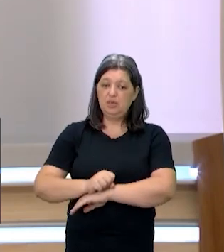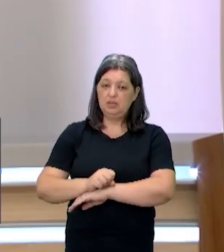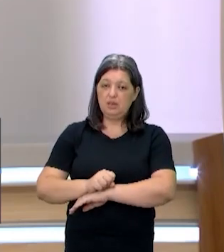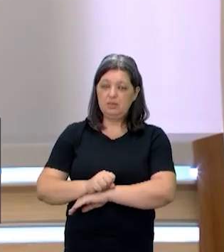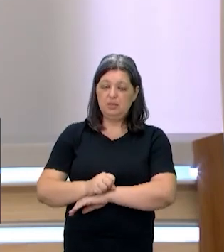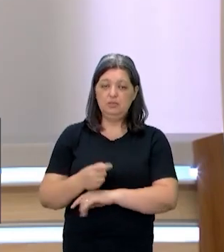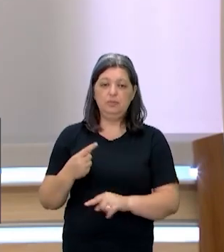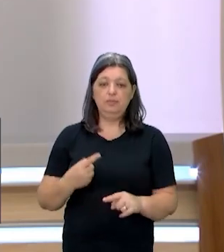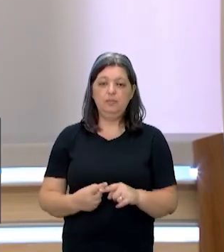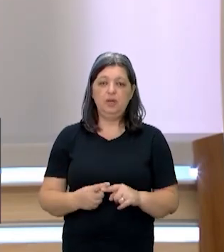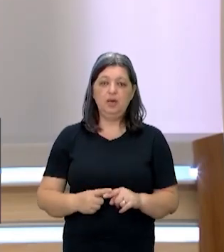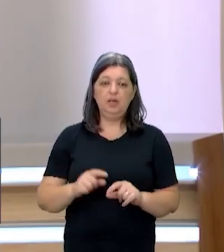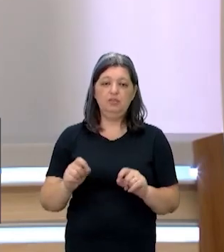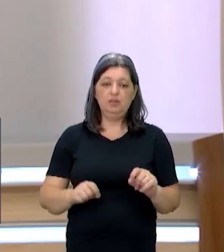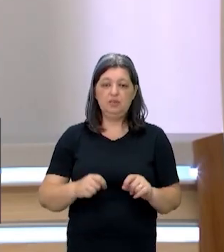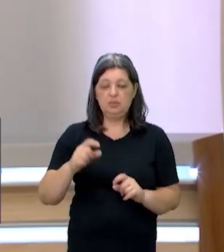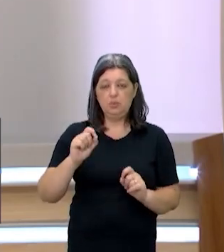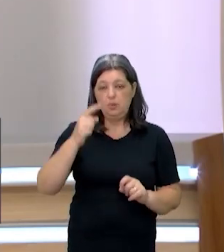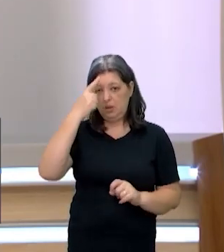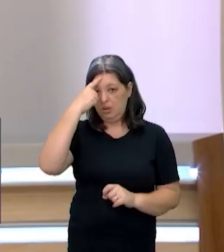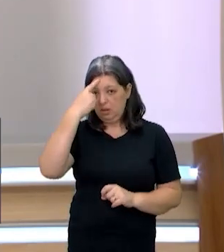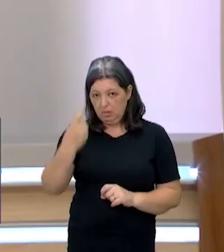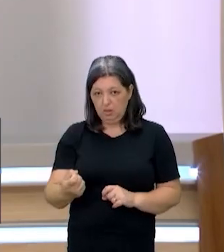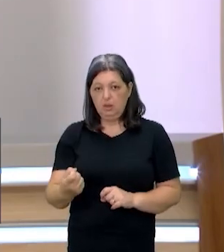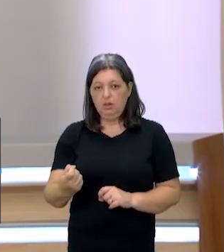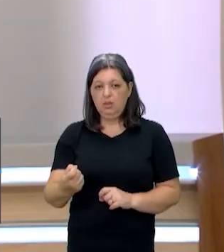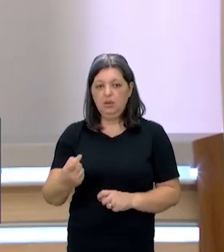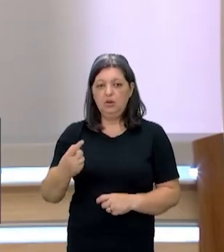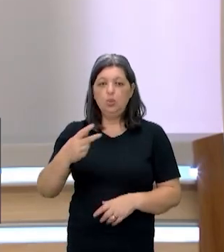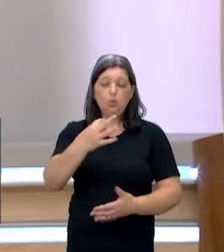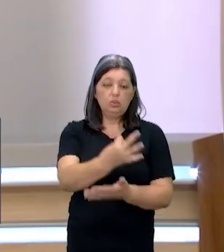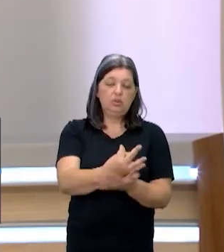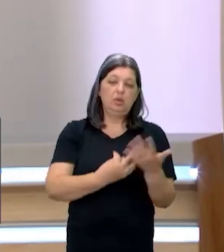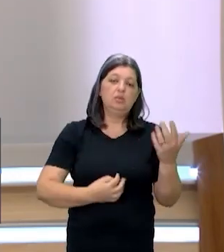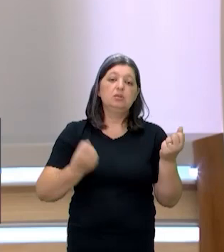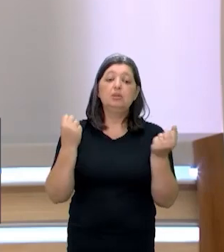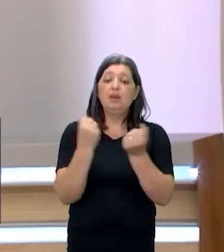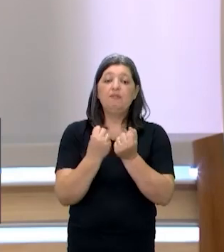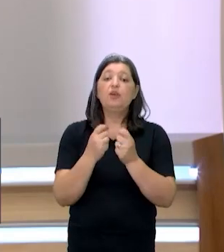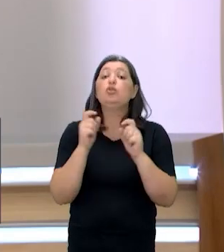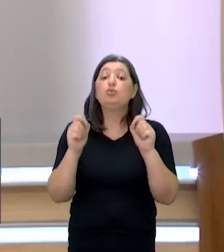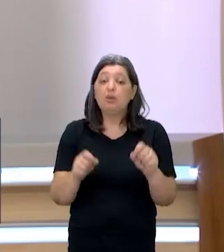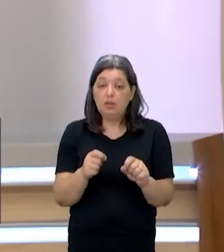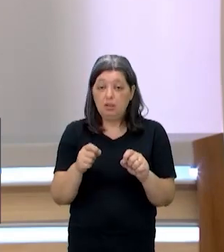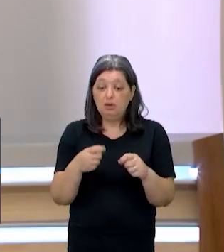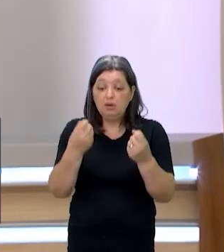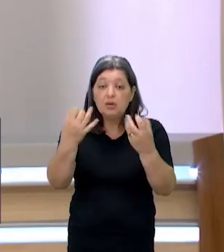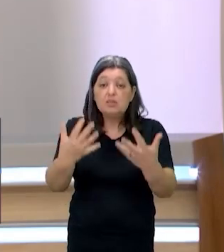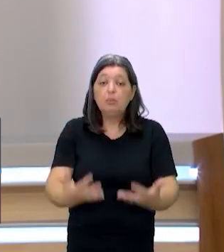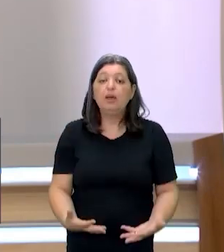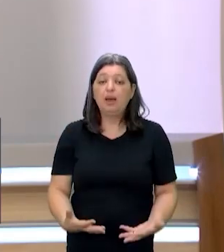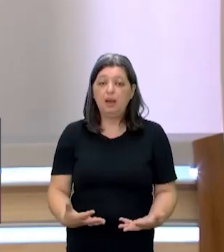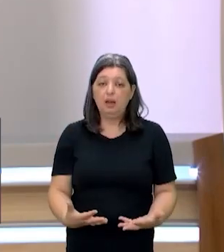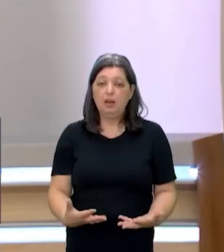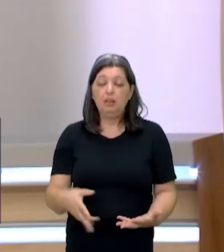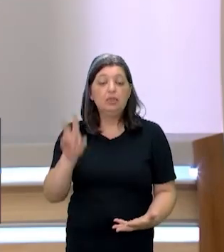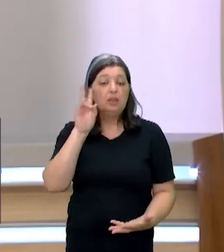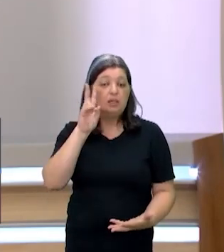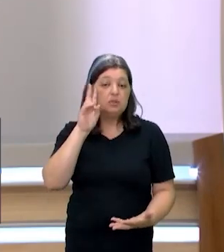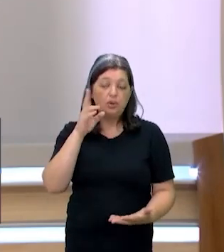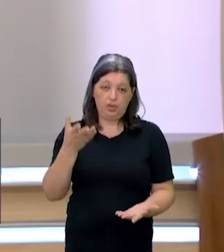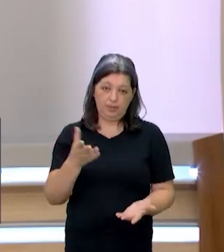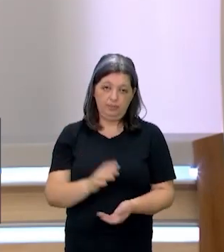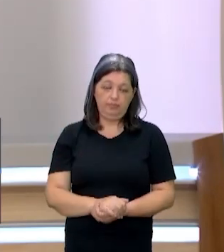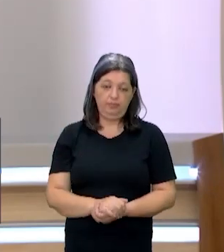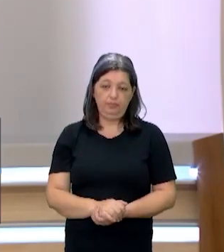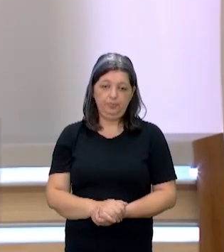tese? Qual a ideia que o texto defende? O texto quer nos convencer de quê dentro dessa história toda?